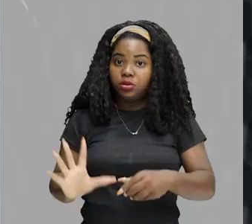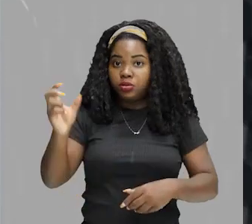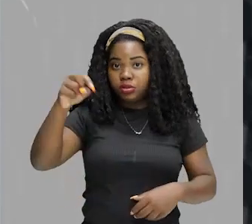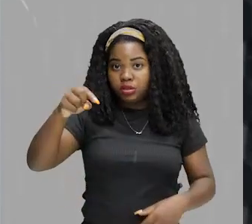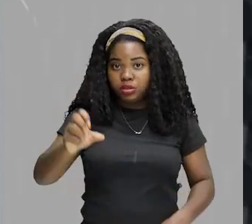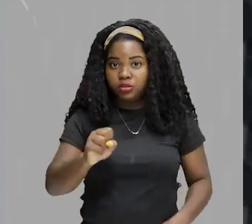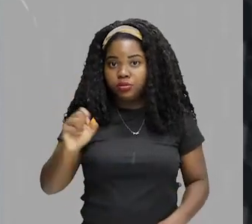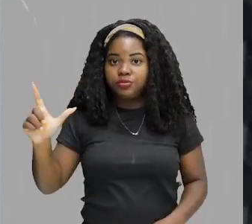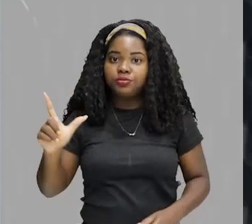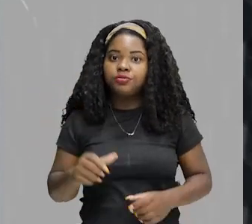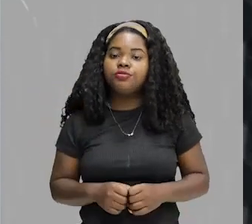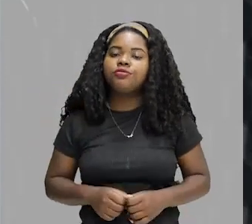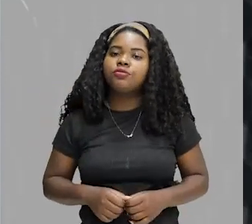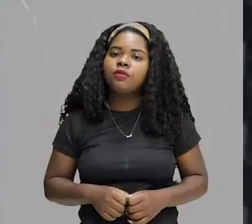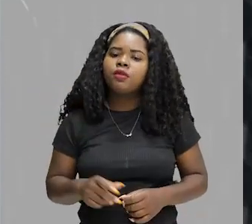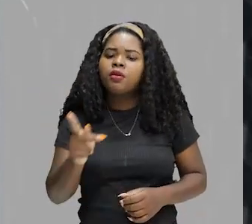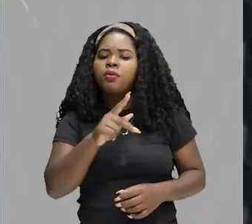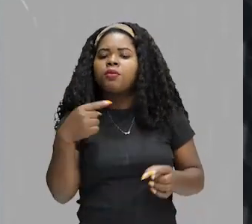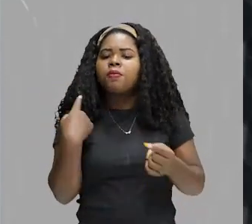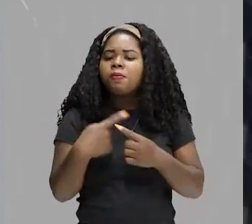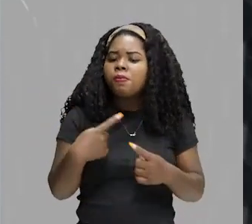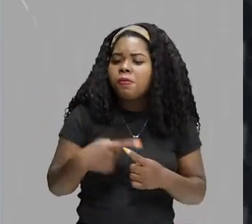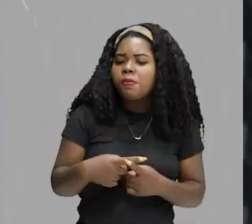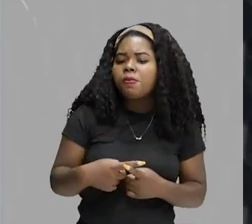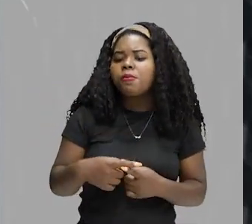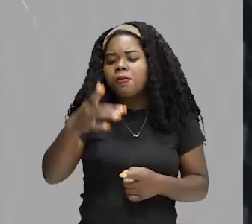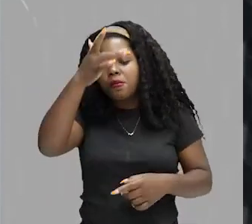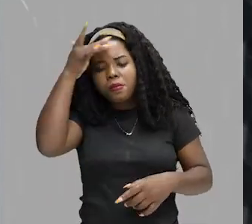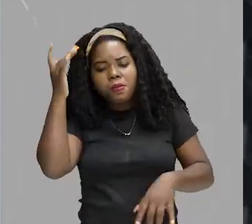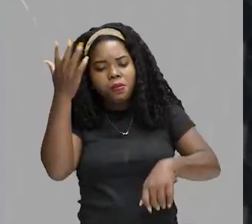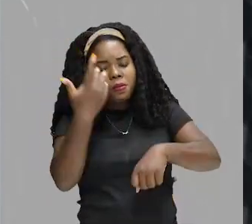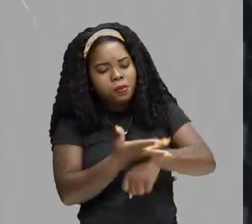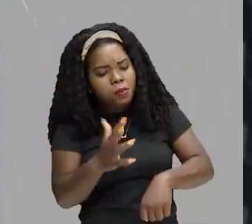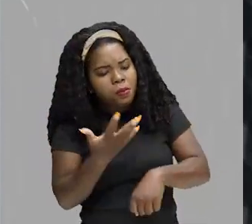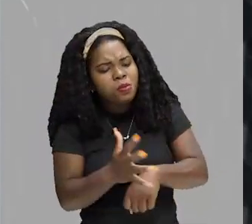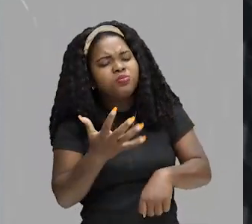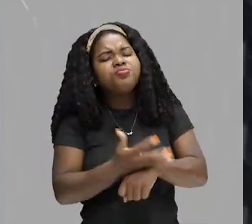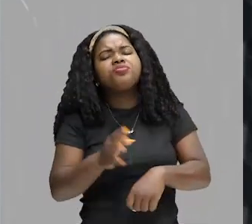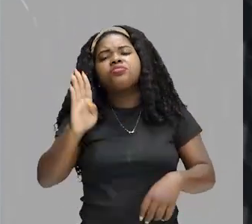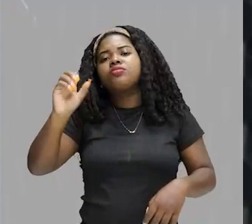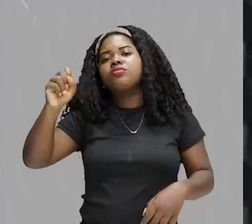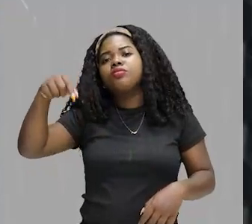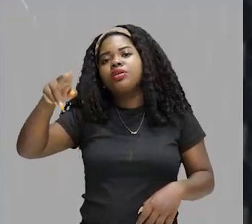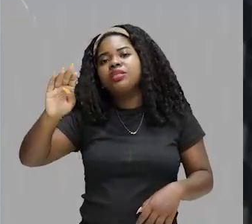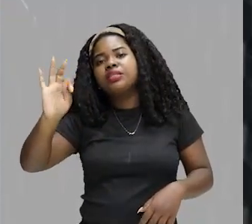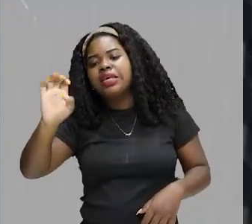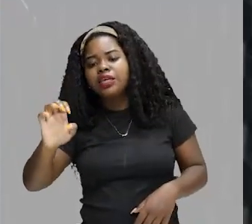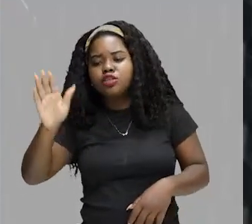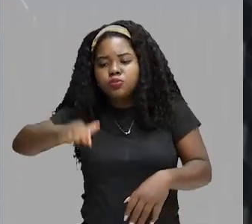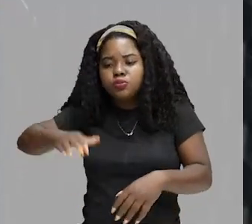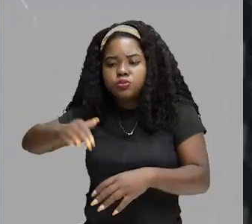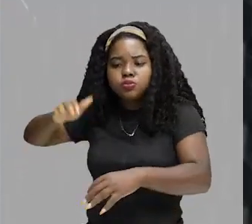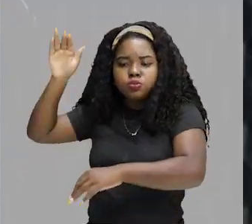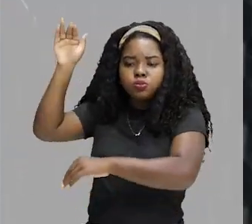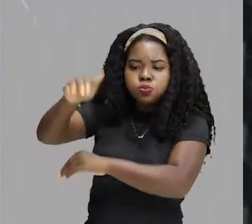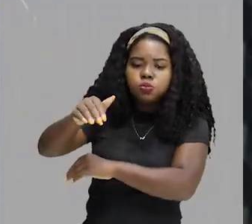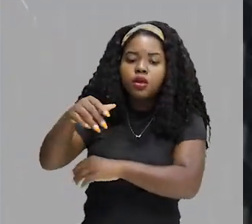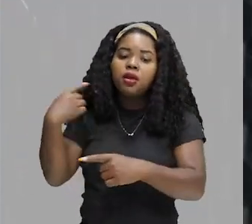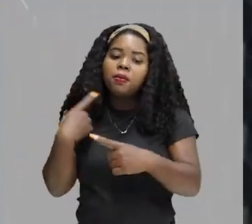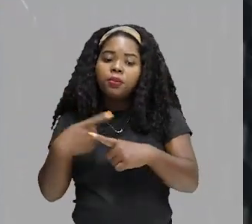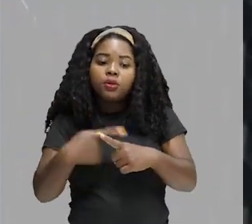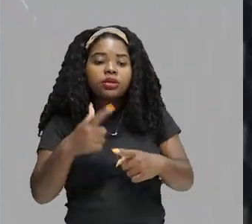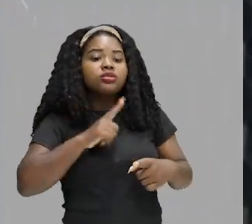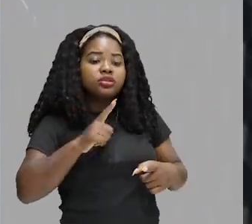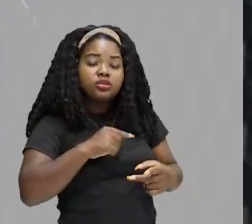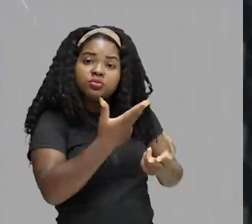assim. E, professor, por que a galera praticava muito o basquetebol na sua época, no seu bairro? Porque na época nós tínhamos